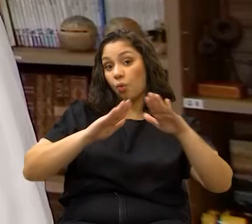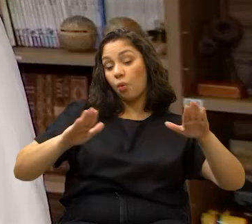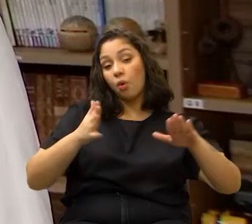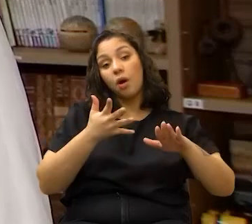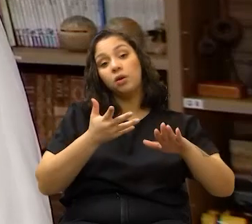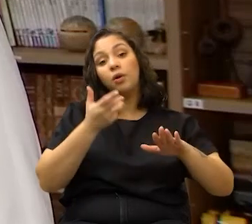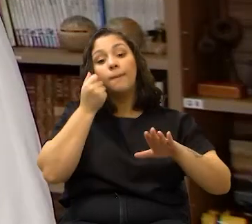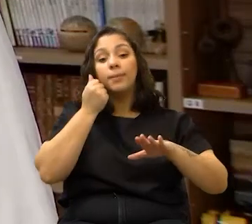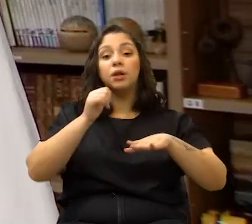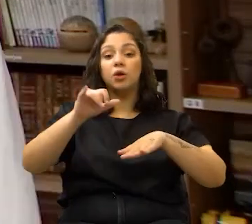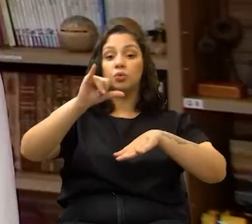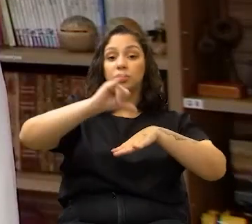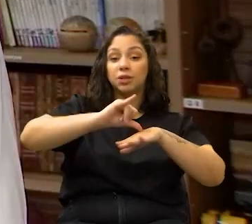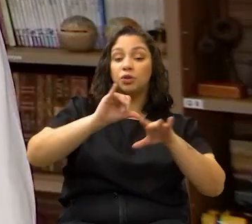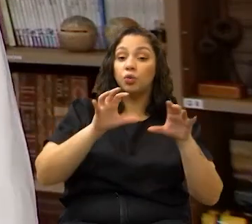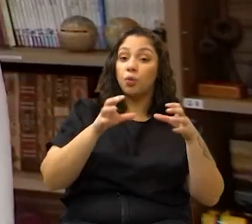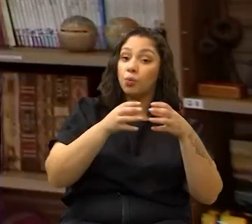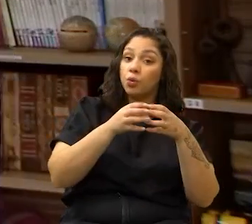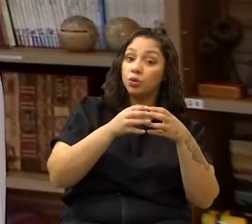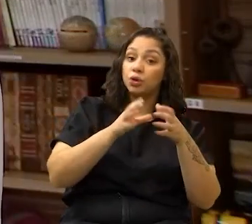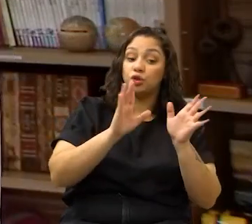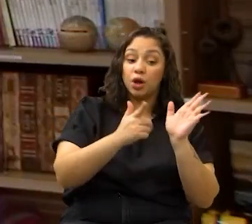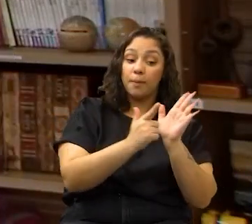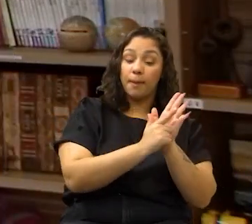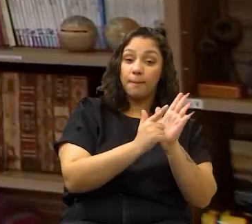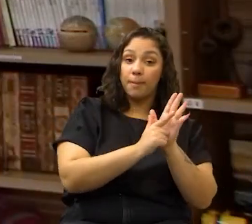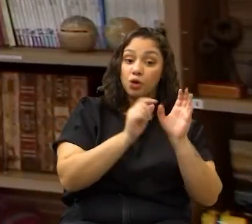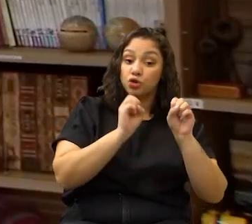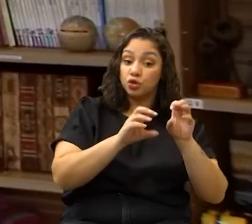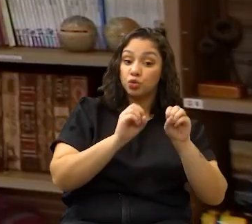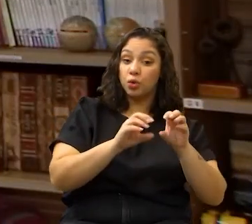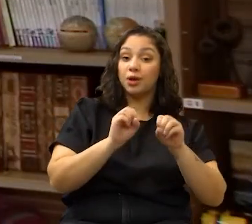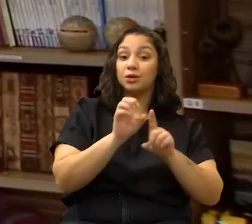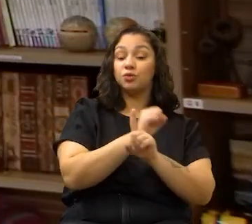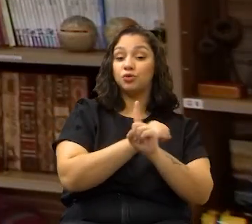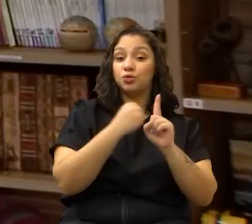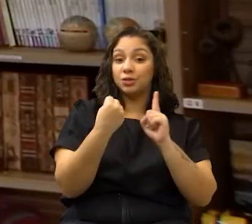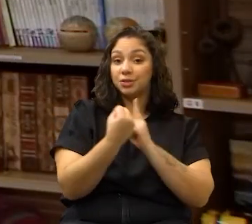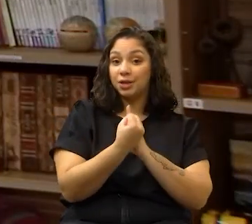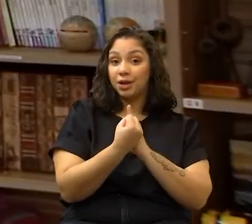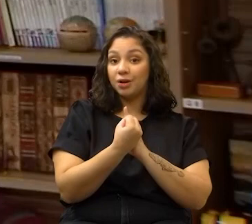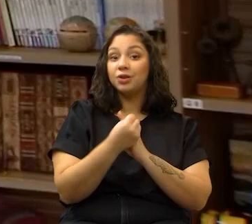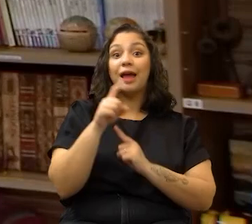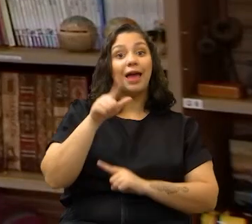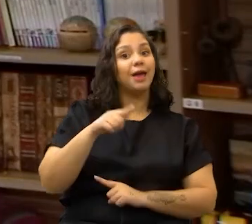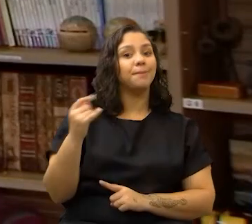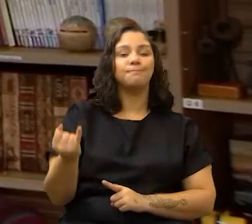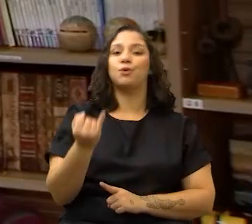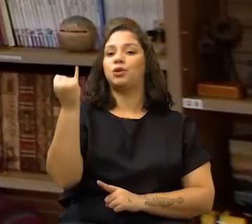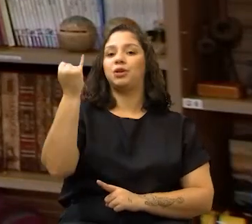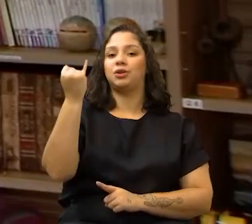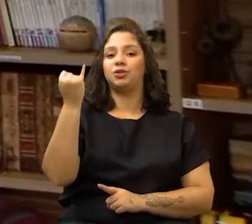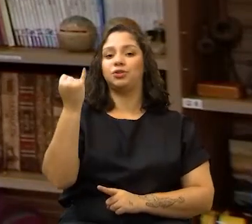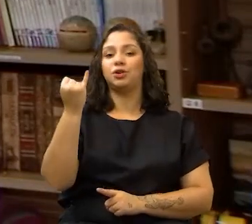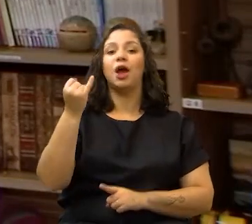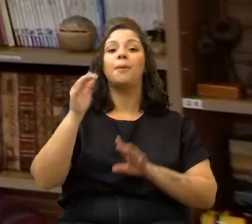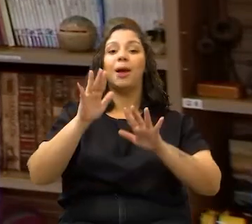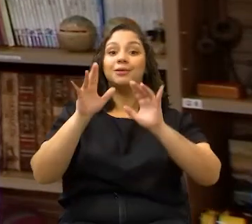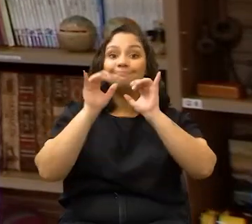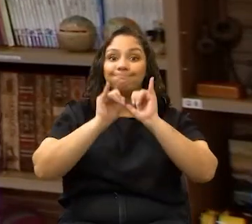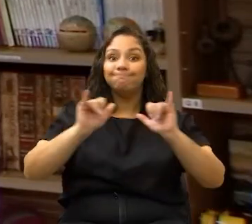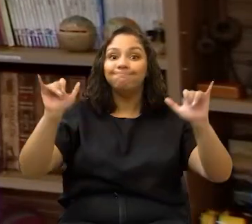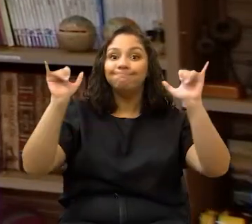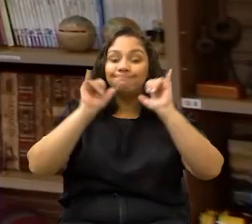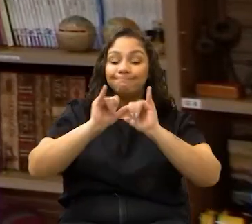um centro comunitário. Então, o papel de educador social na sociedade é extremamente importante, mas a divulgação